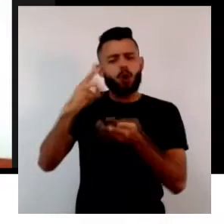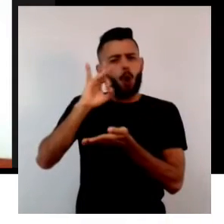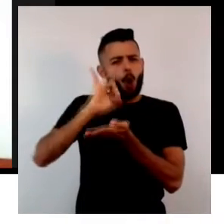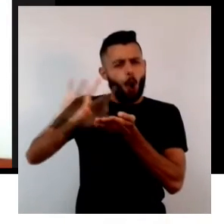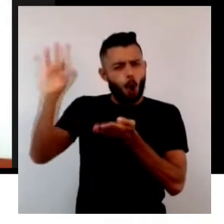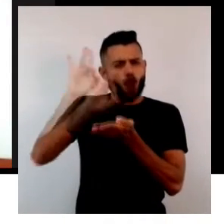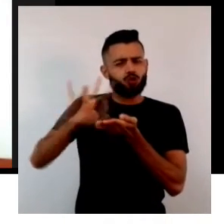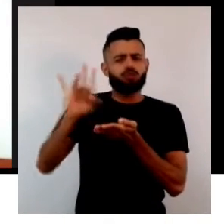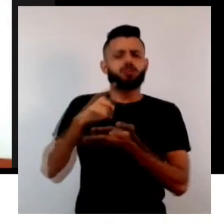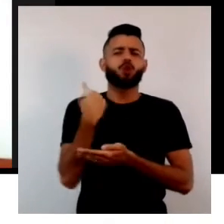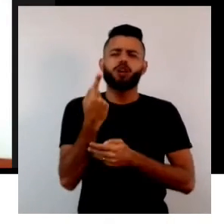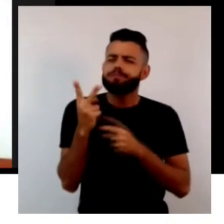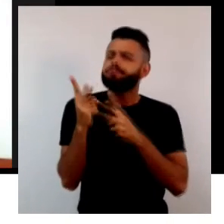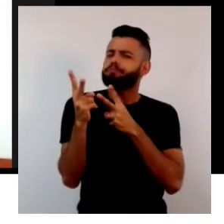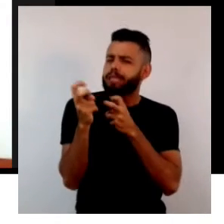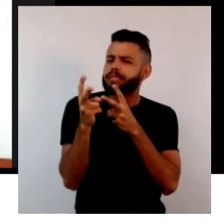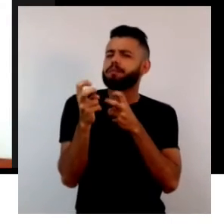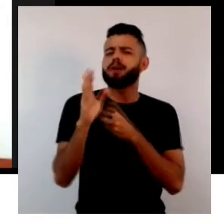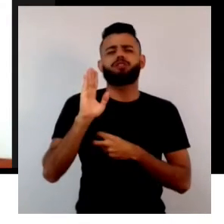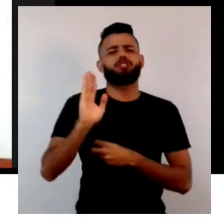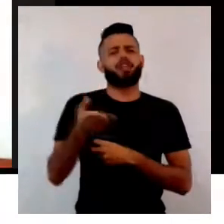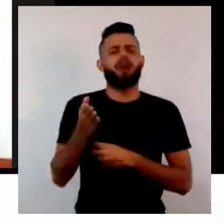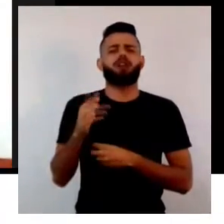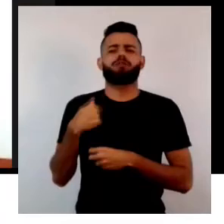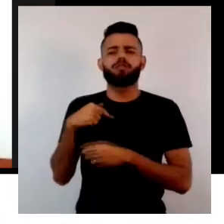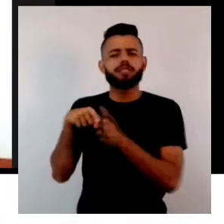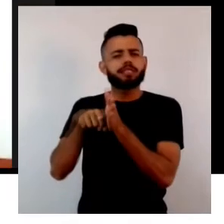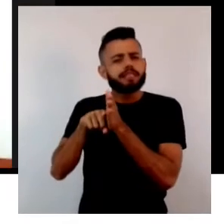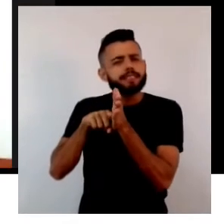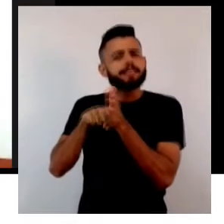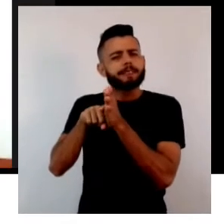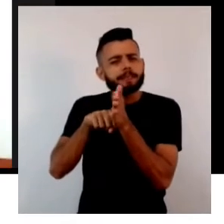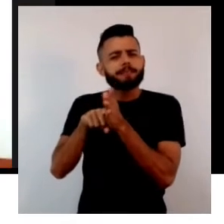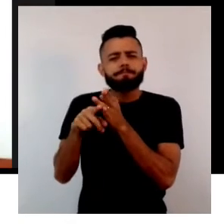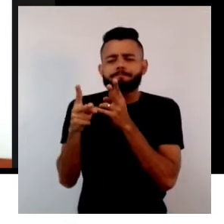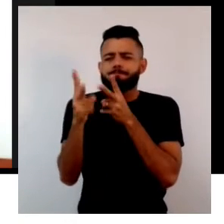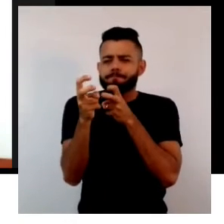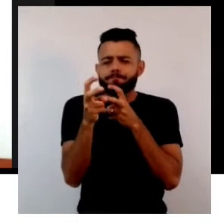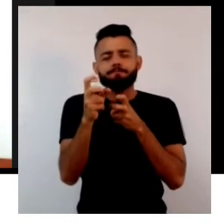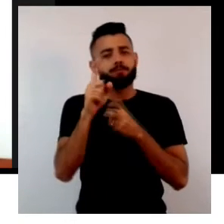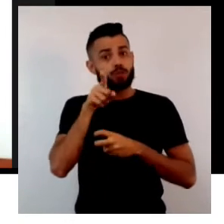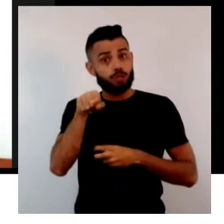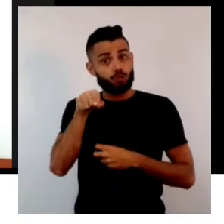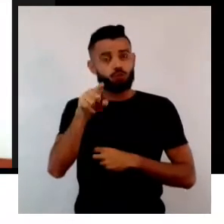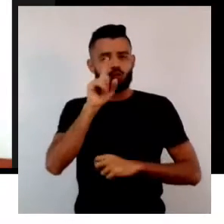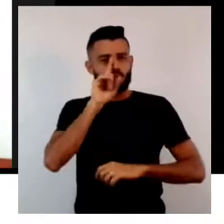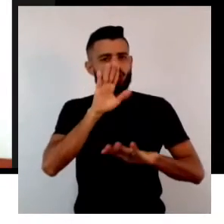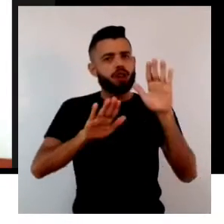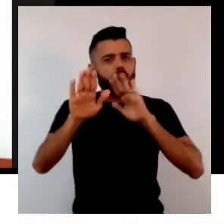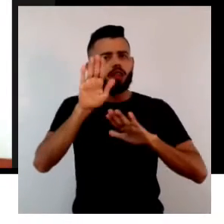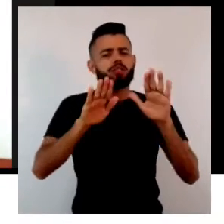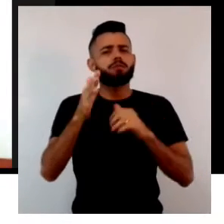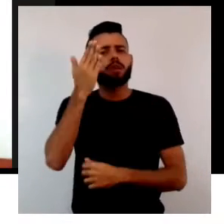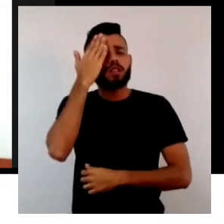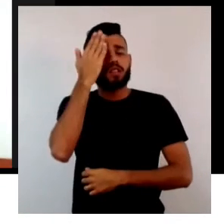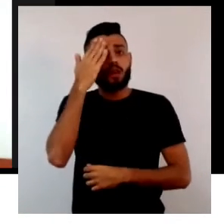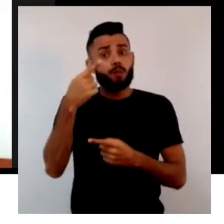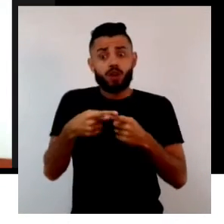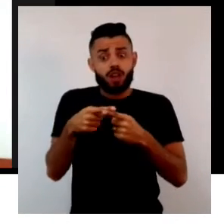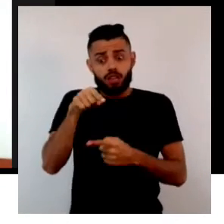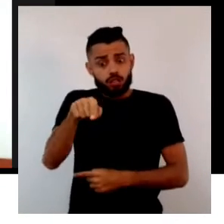mapeando isso com bastante cuidado para entender, até porque não é novidade, isso não é uma